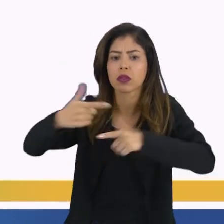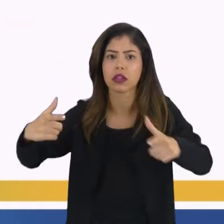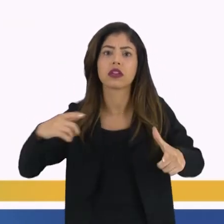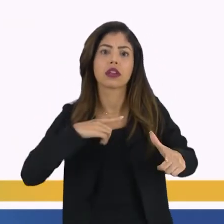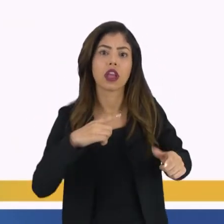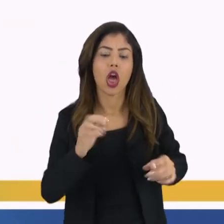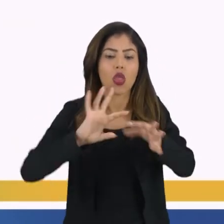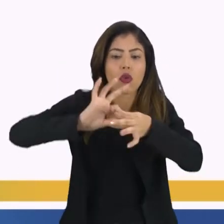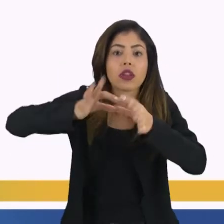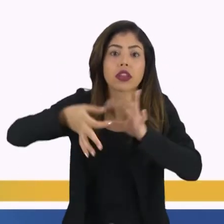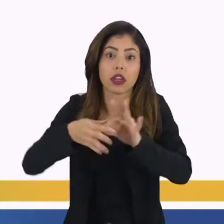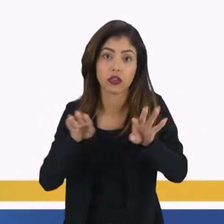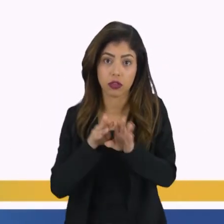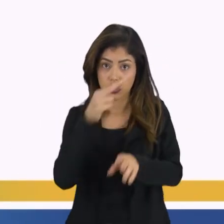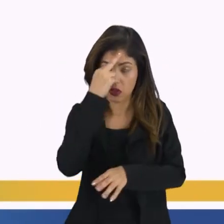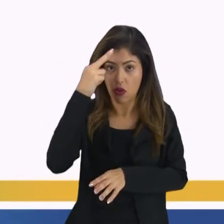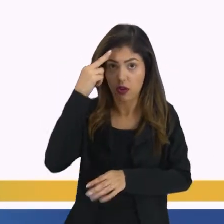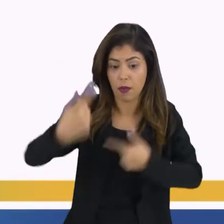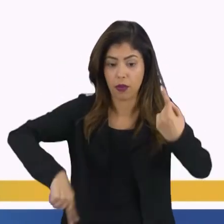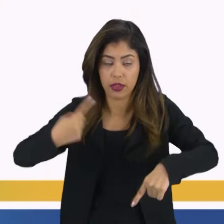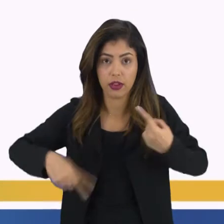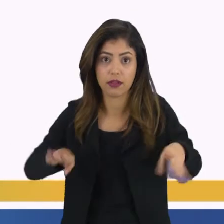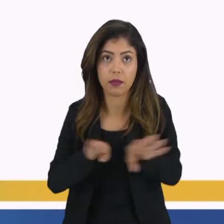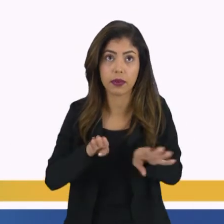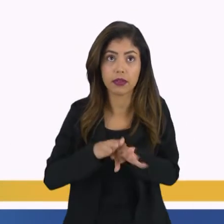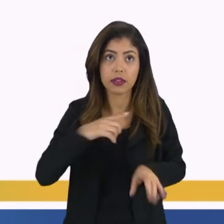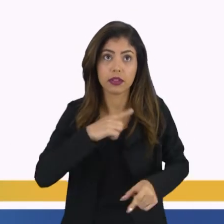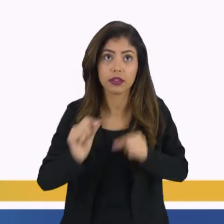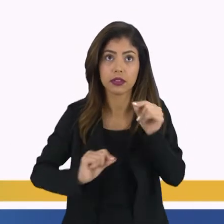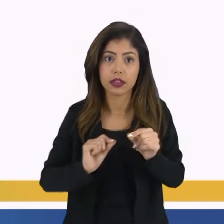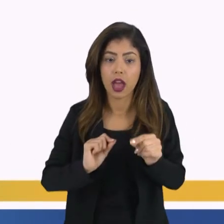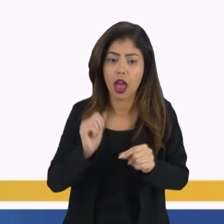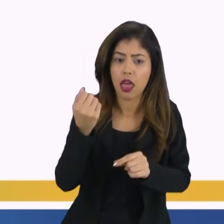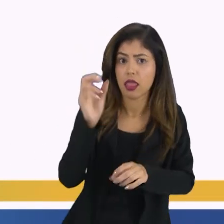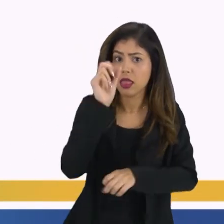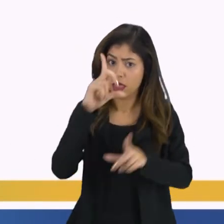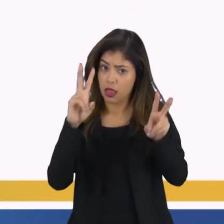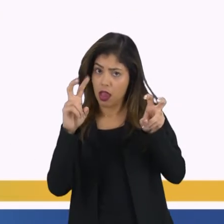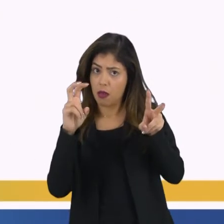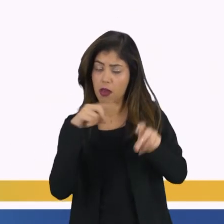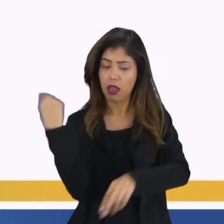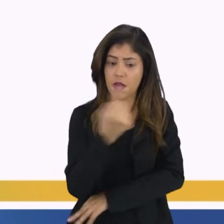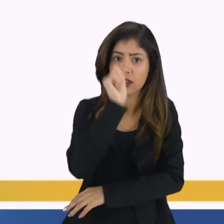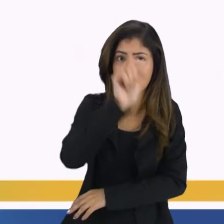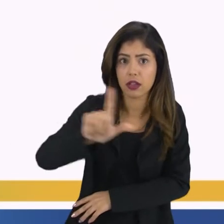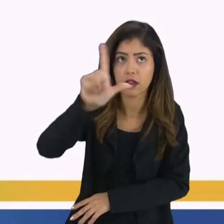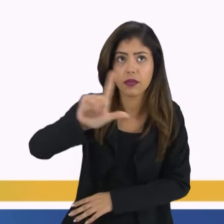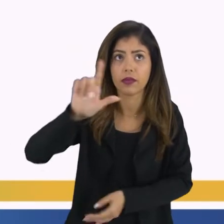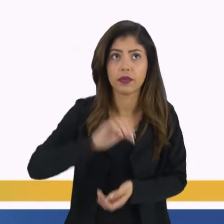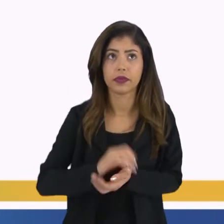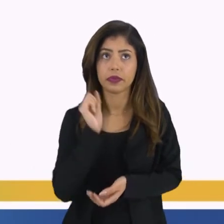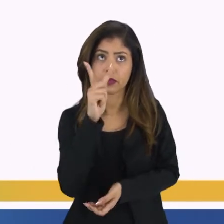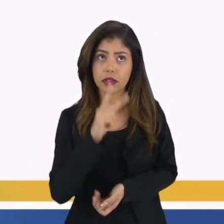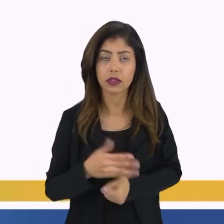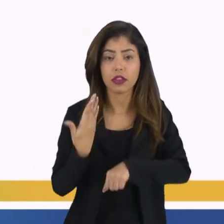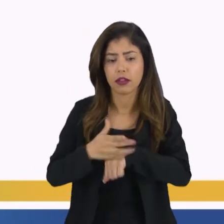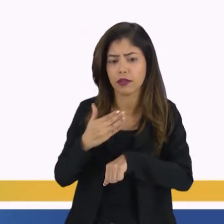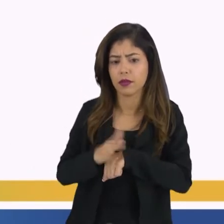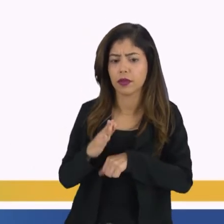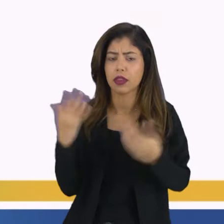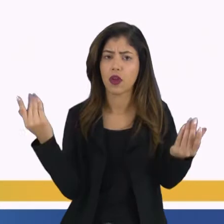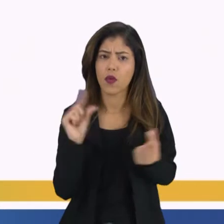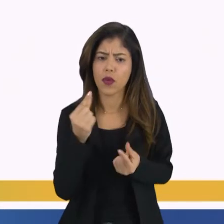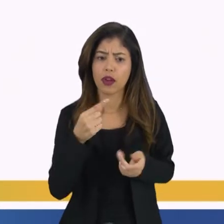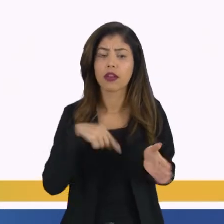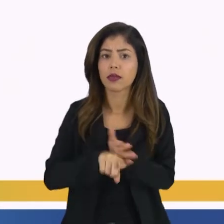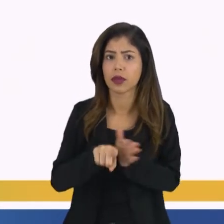esse contexto histórico, social e político será tema da nossa literatura. Tudo bem? Ok? Vamos exercitar aqui algumas